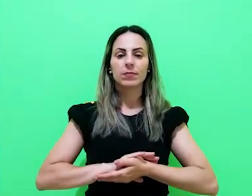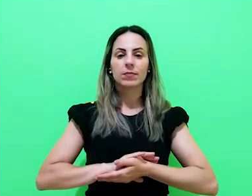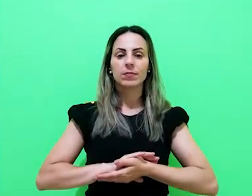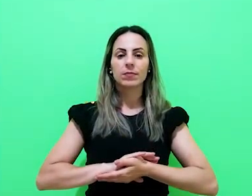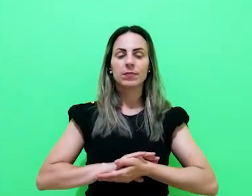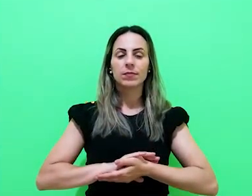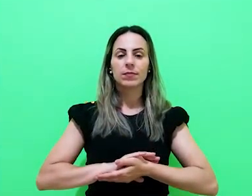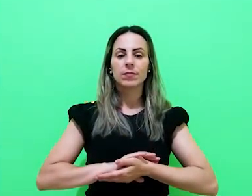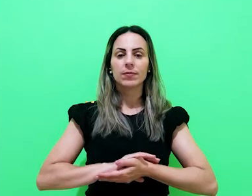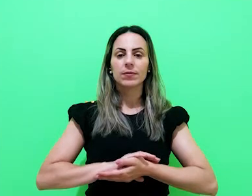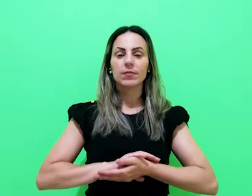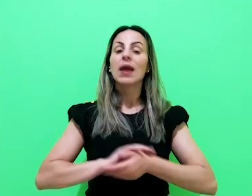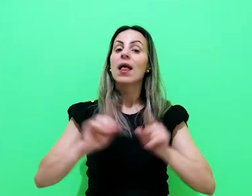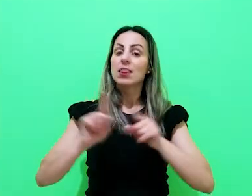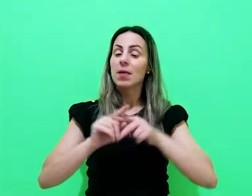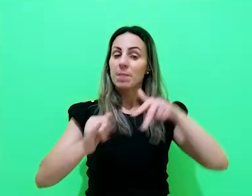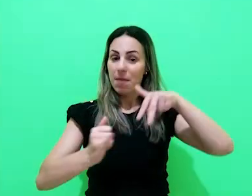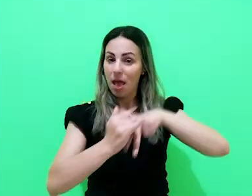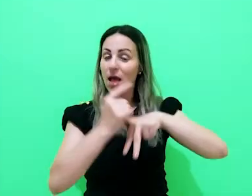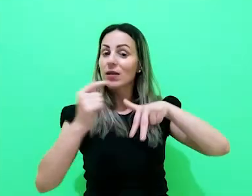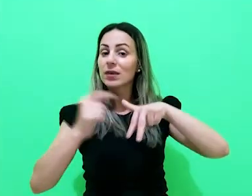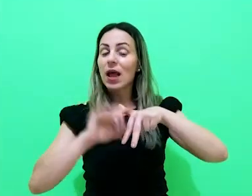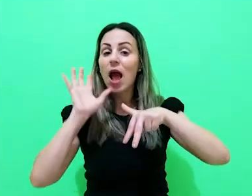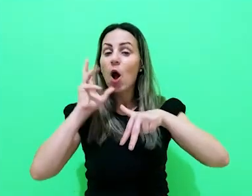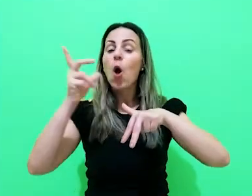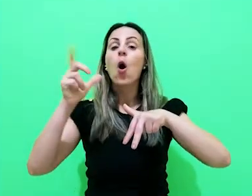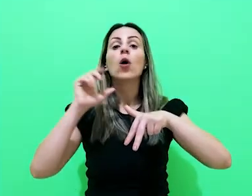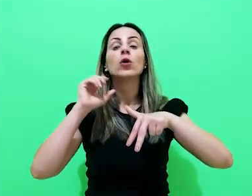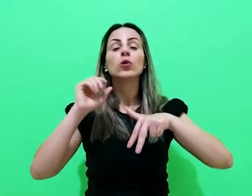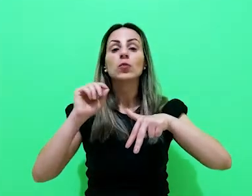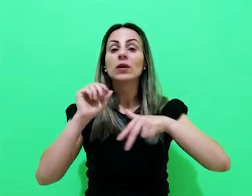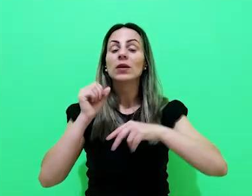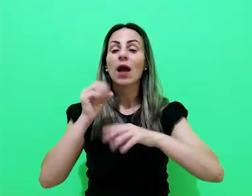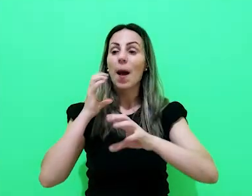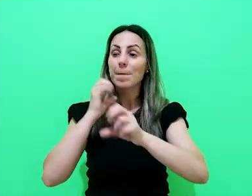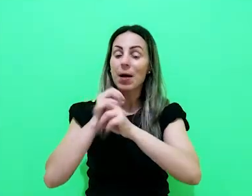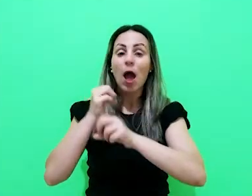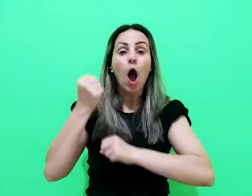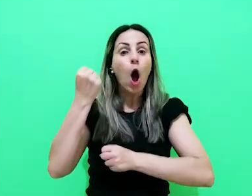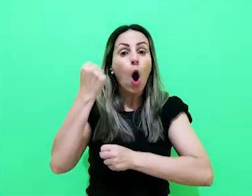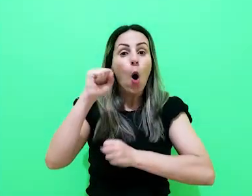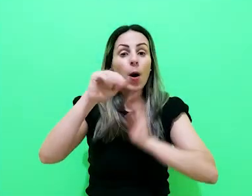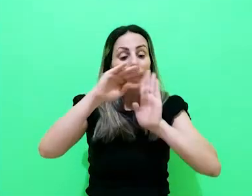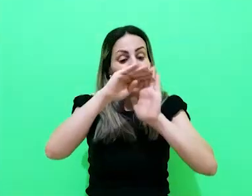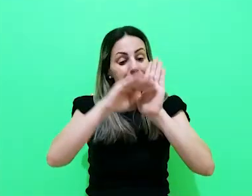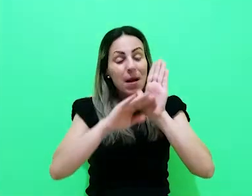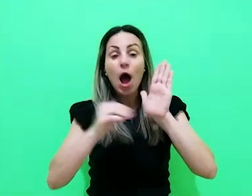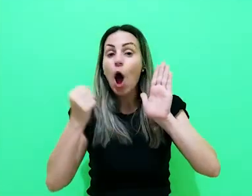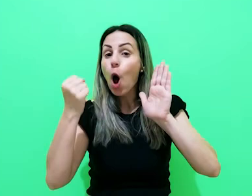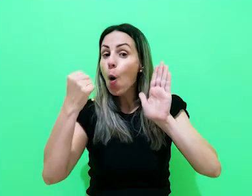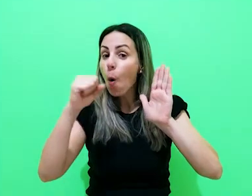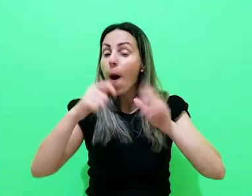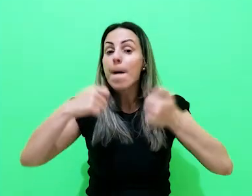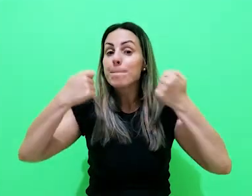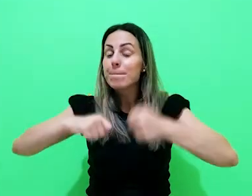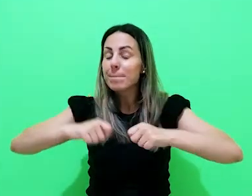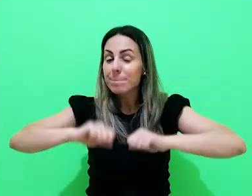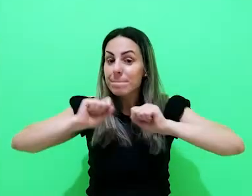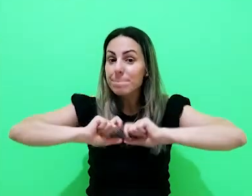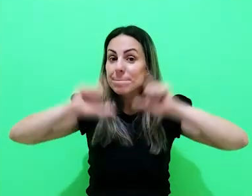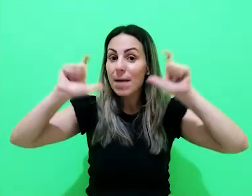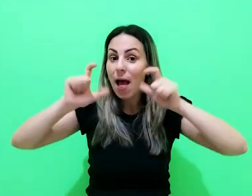E no caso do nosso paciente, ele tem um Glasgow de 8, então já é um Glasgow que a gente precisa bastante